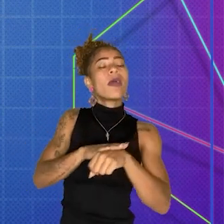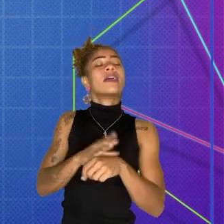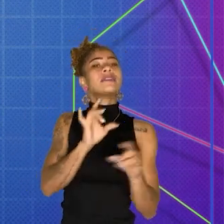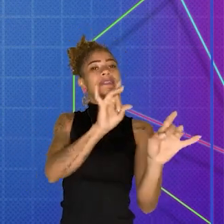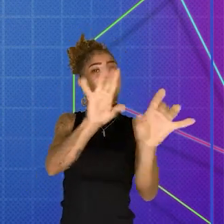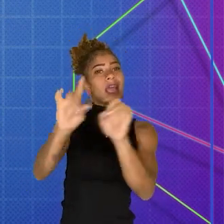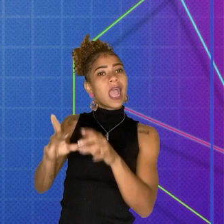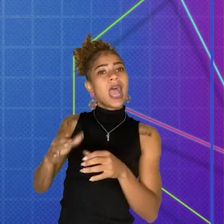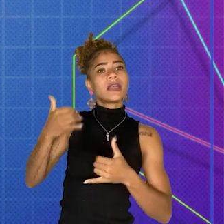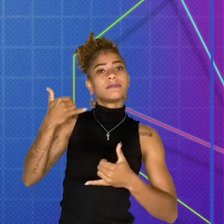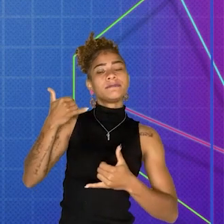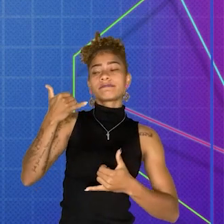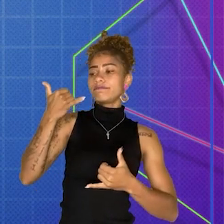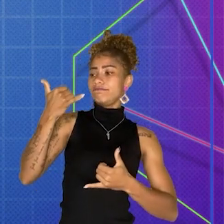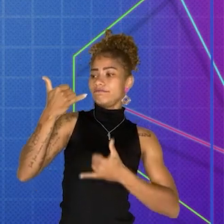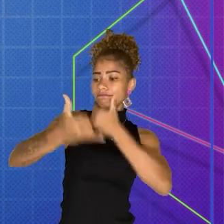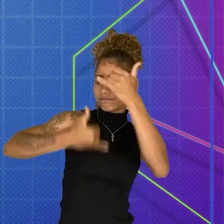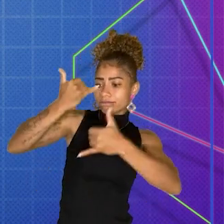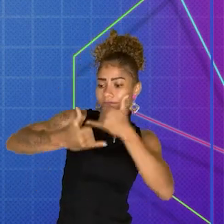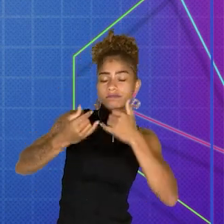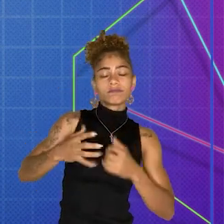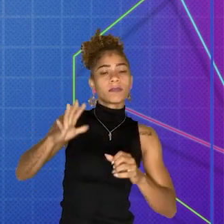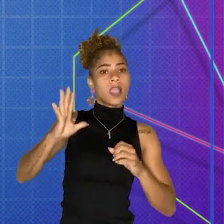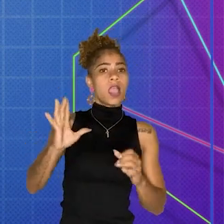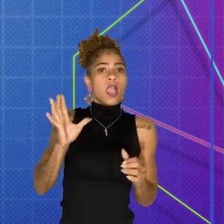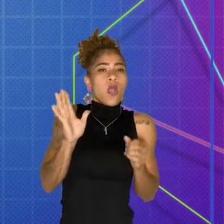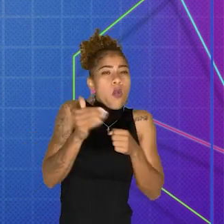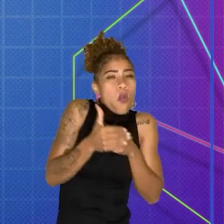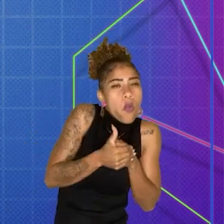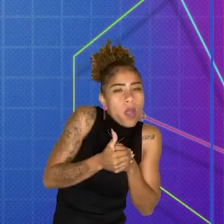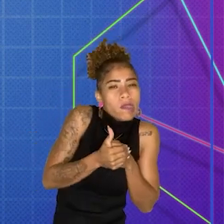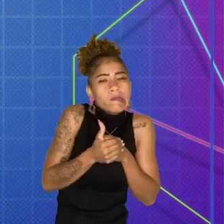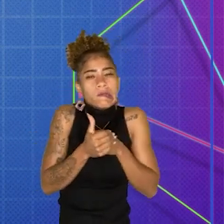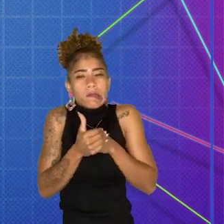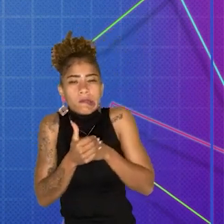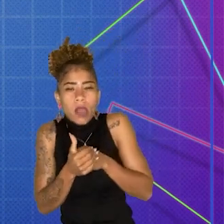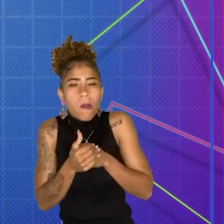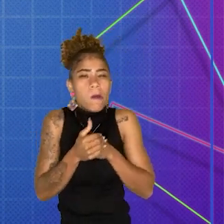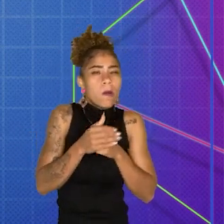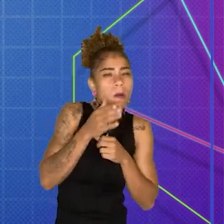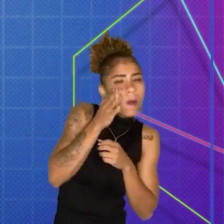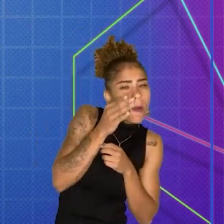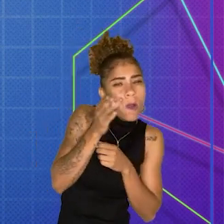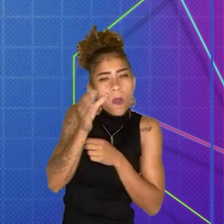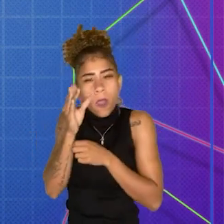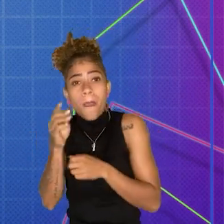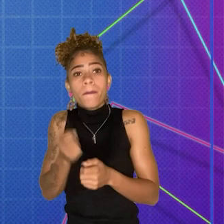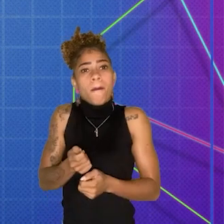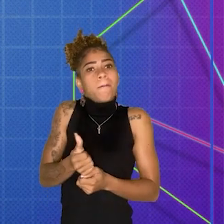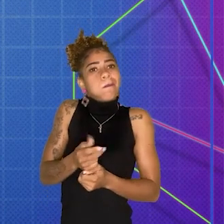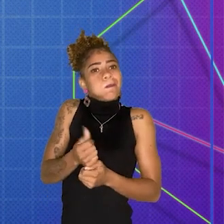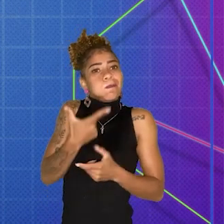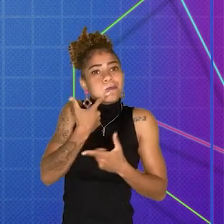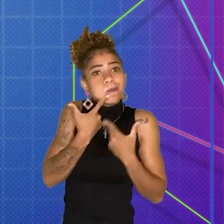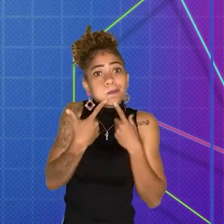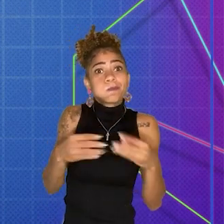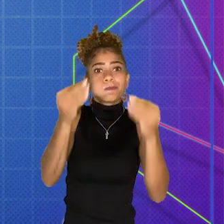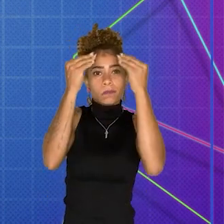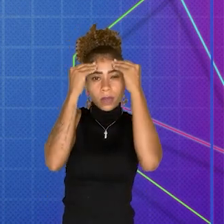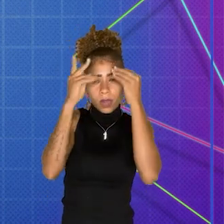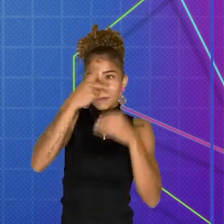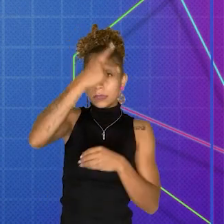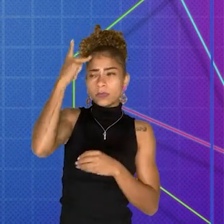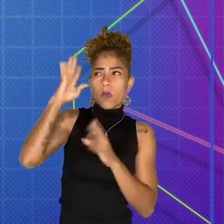de surpresa e mistério. Por exemplo, em jogos de mistério, a experimentação pode envolver o uso de pistas linguísticas que levam o jogador a